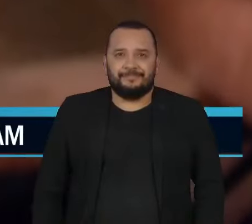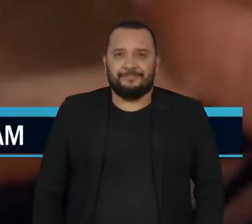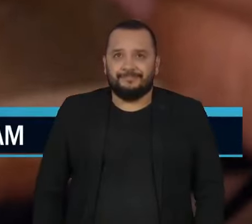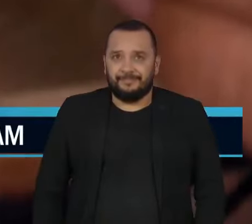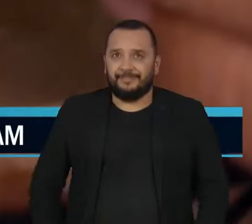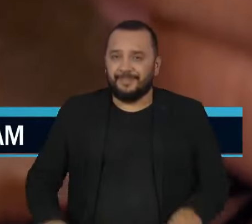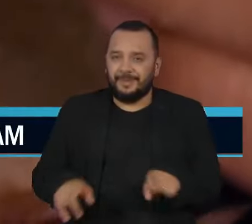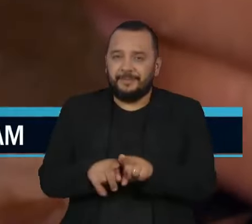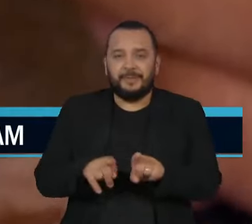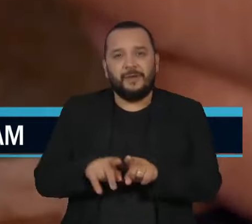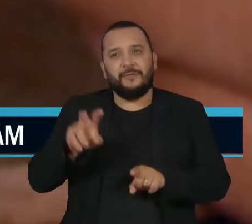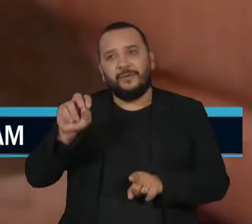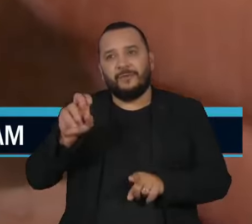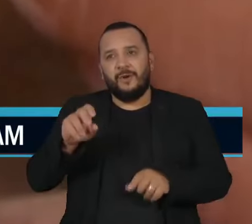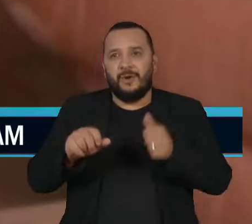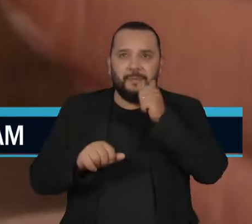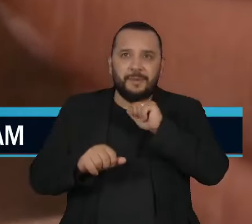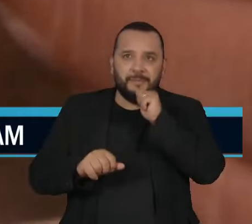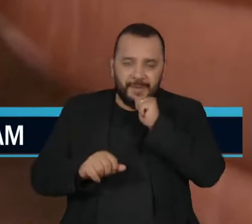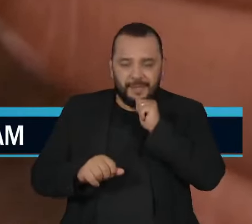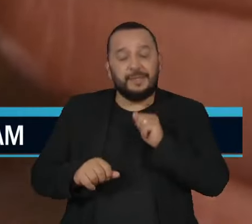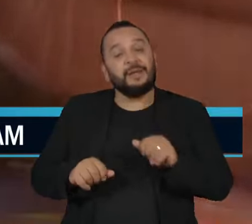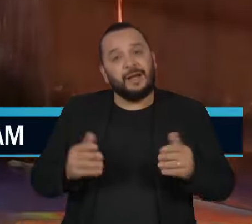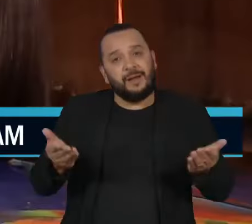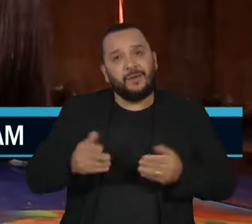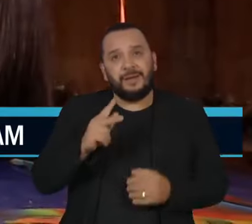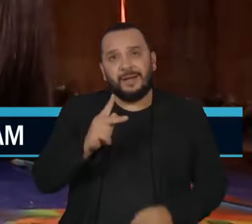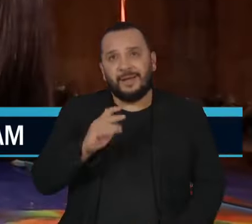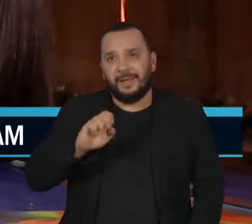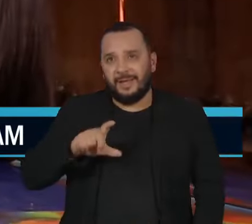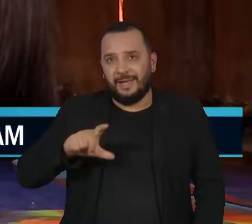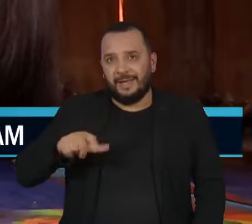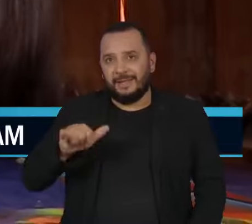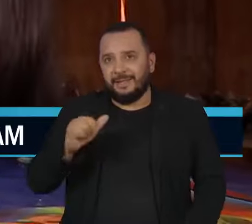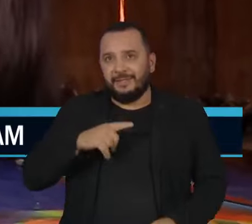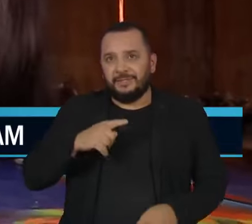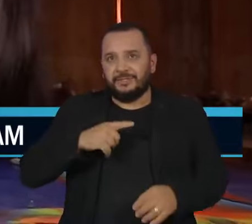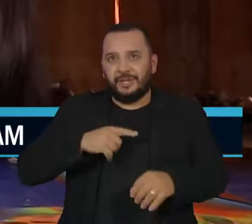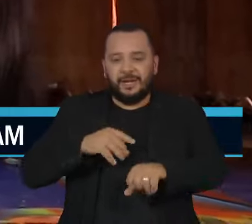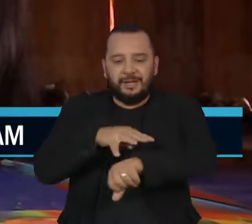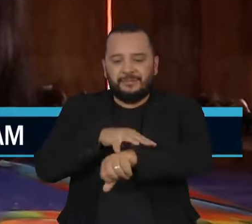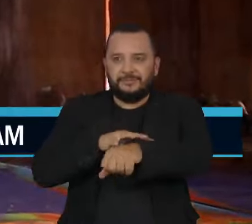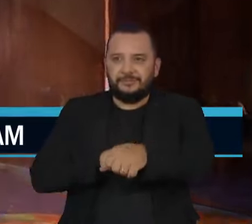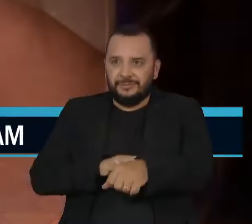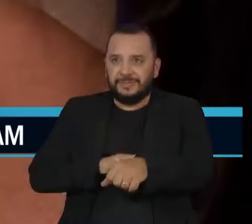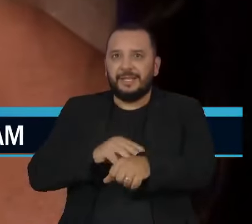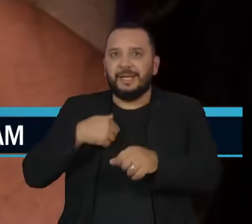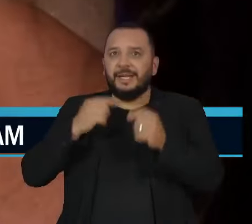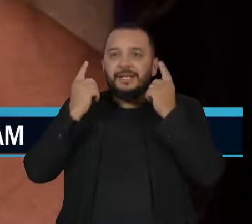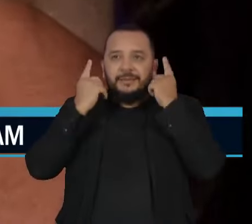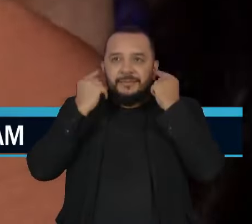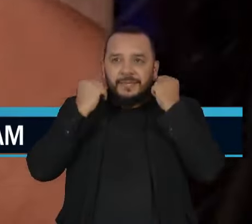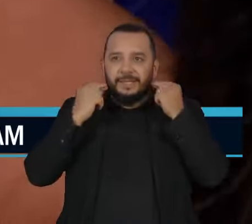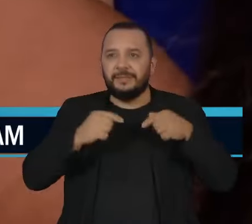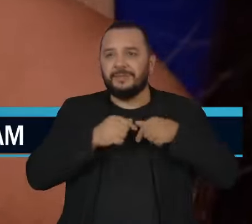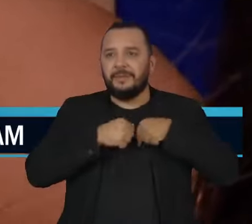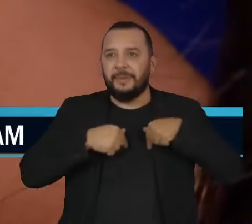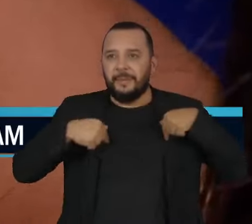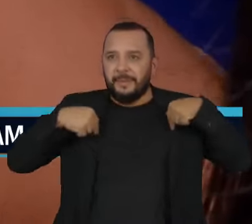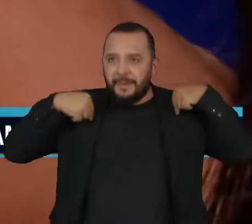Como as avós e a mãe, Kelly continua praticando a arte de tecer pulseiras, brincos e colares, com